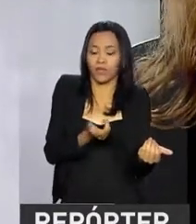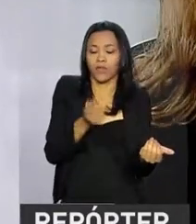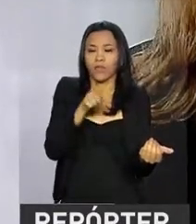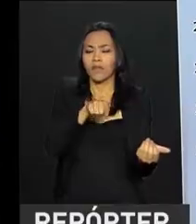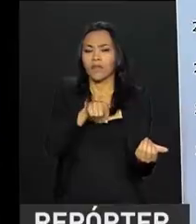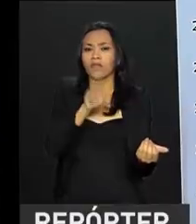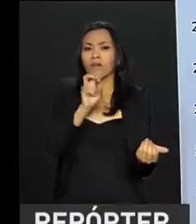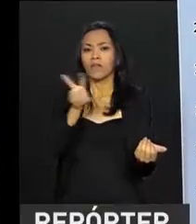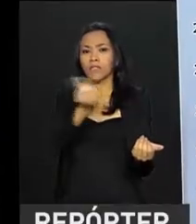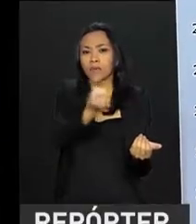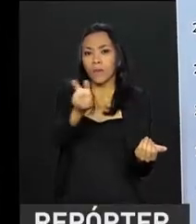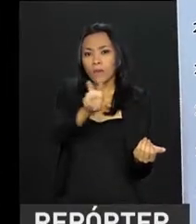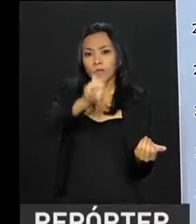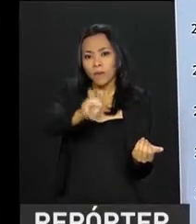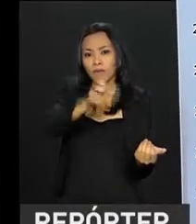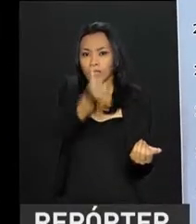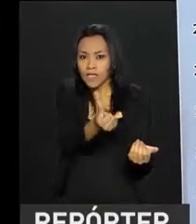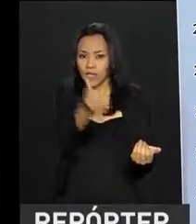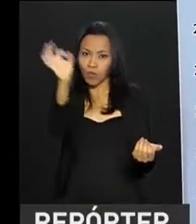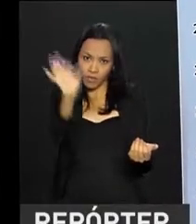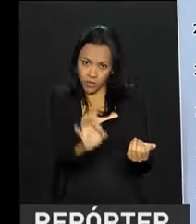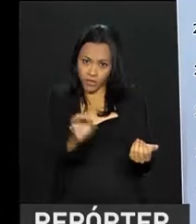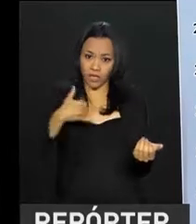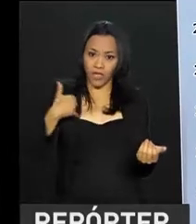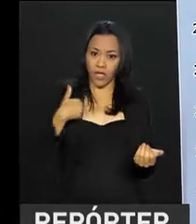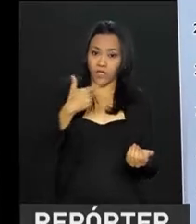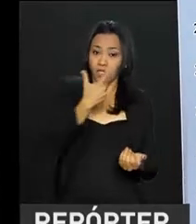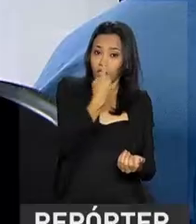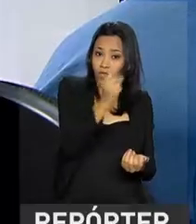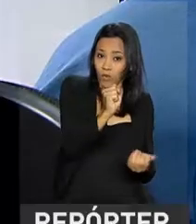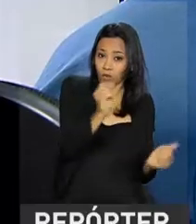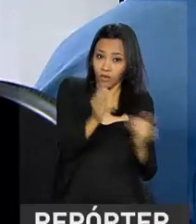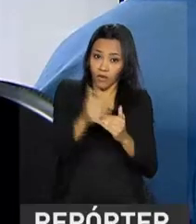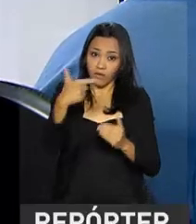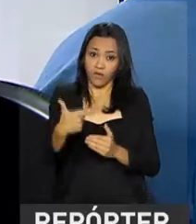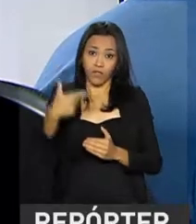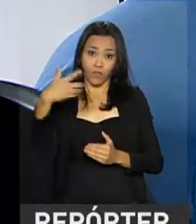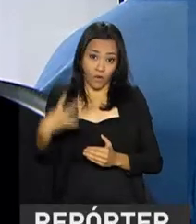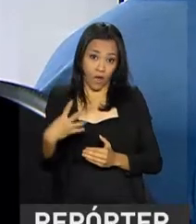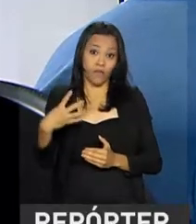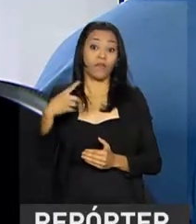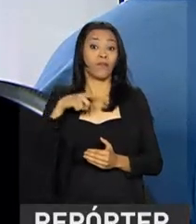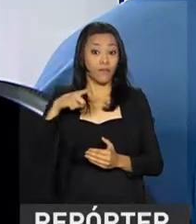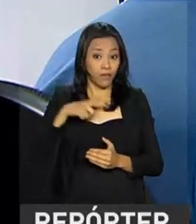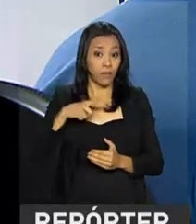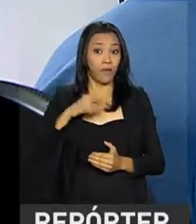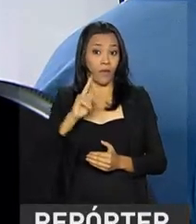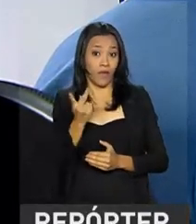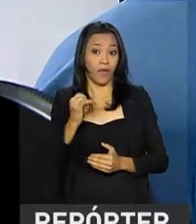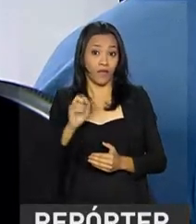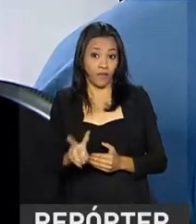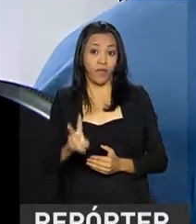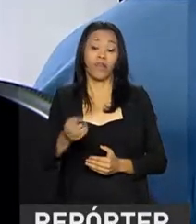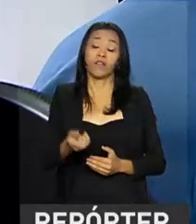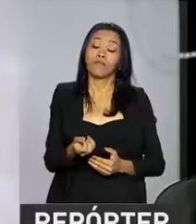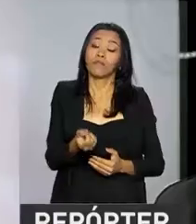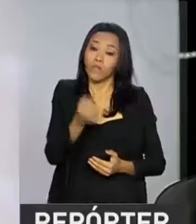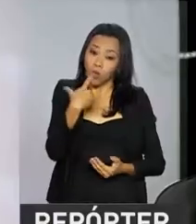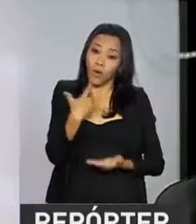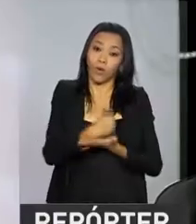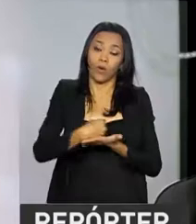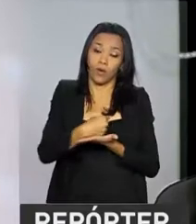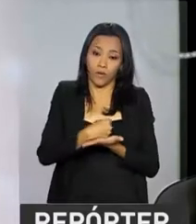Apenas 56% das pessoas de 18 a 24 anos que vivem com HIV tomam a medicação.